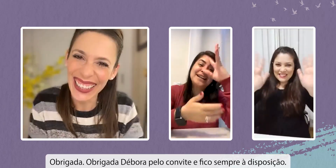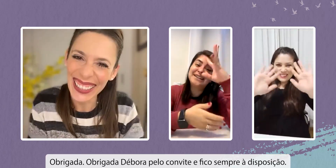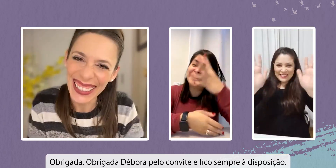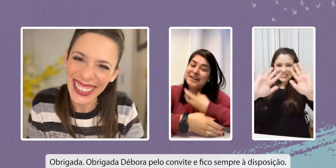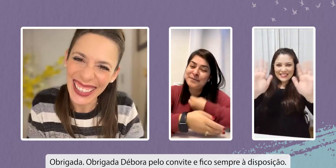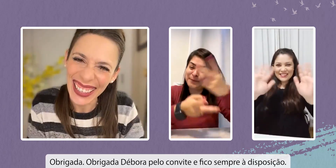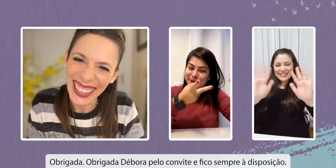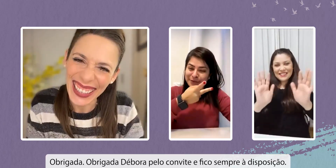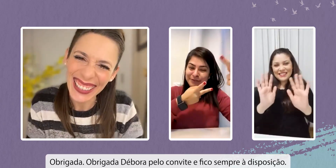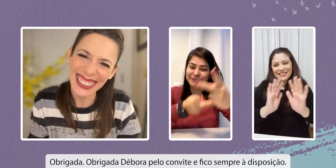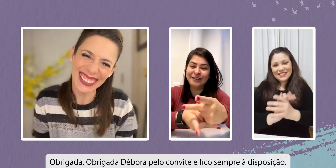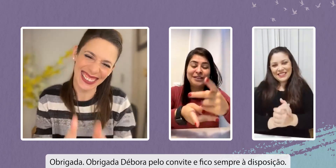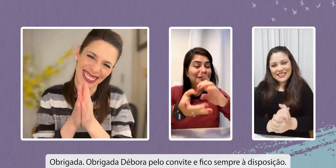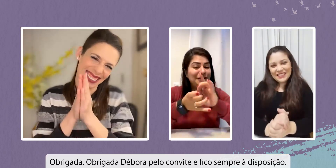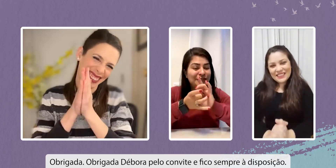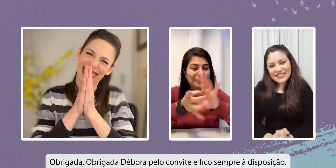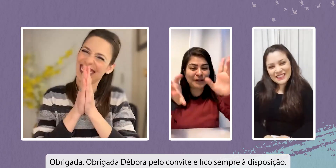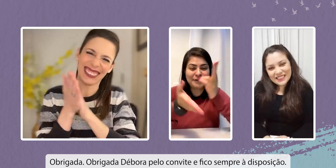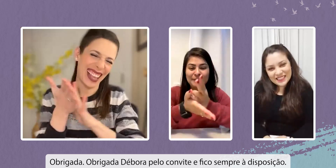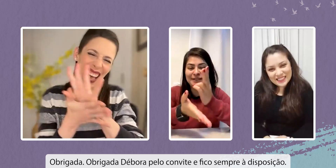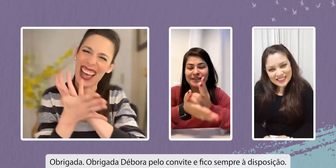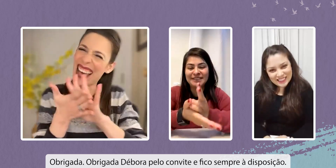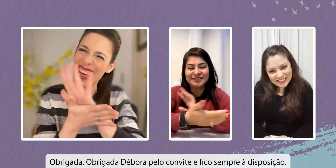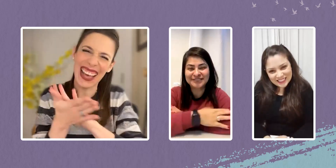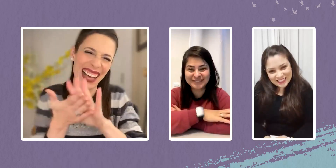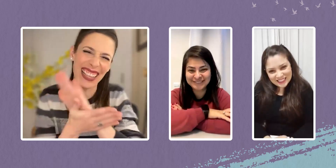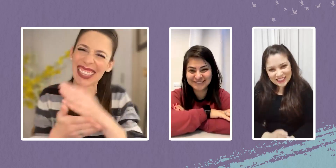obrigada. Débora, pelo convite e fico sempre à